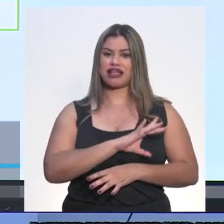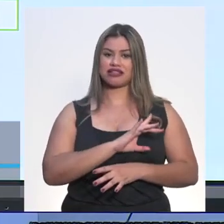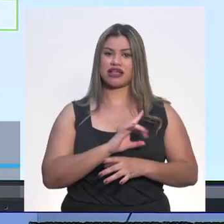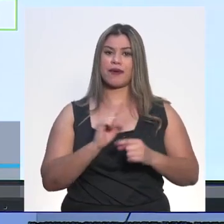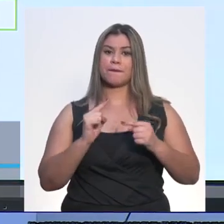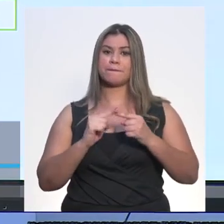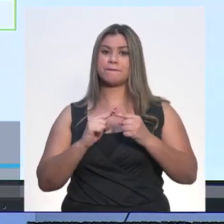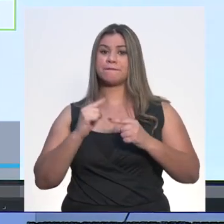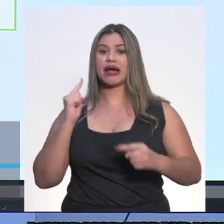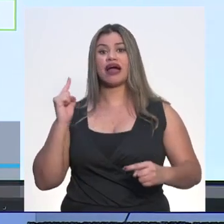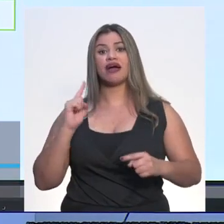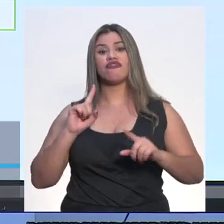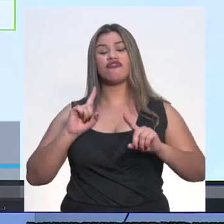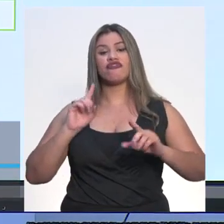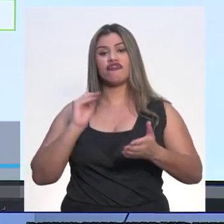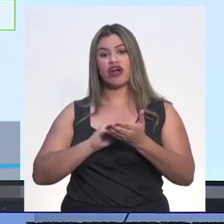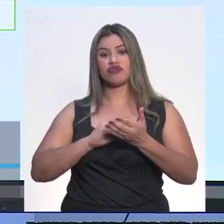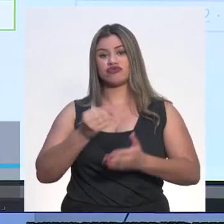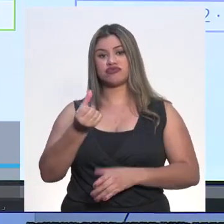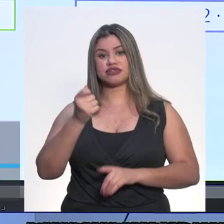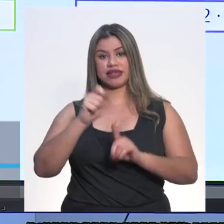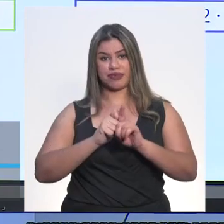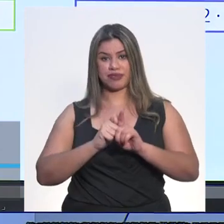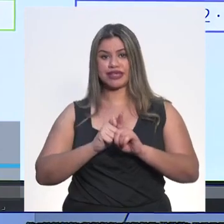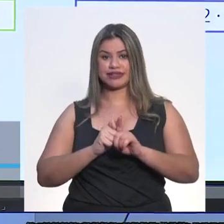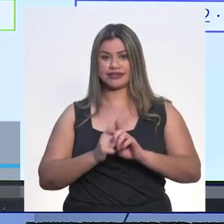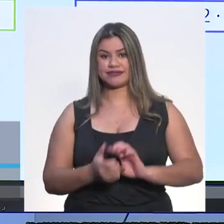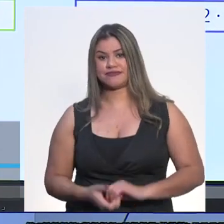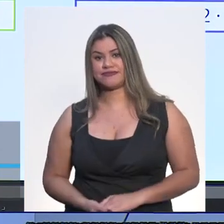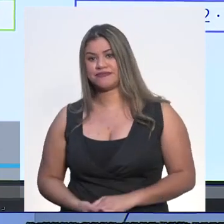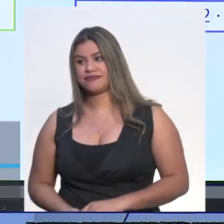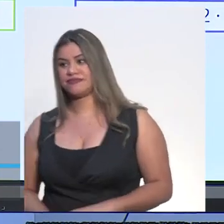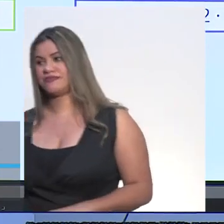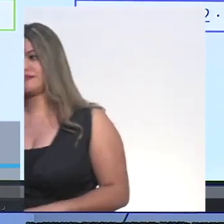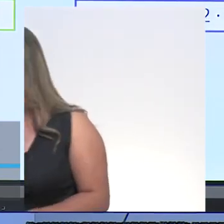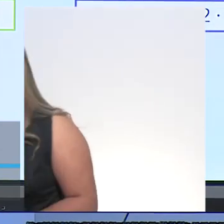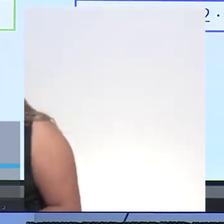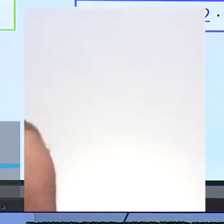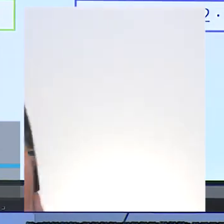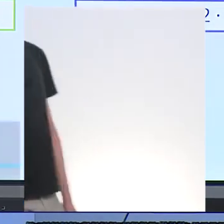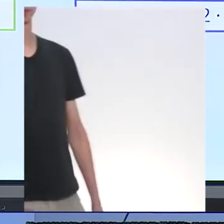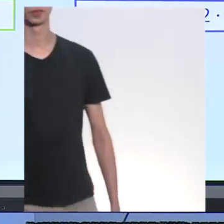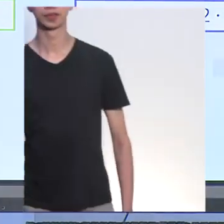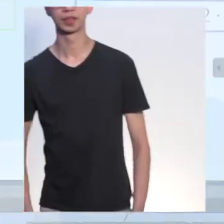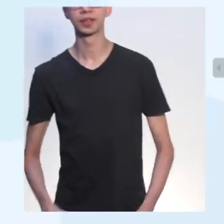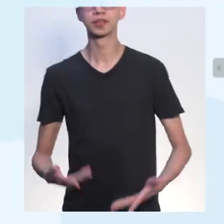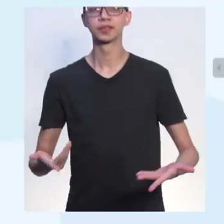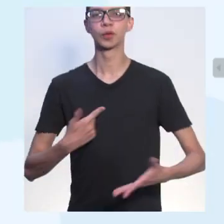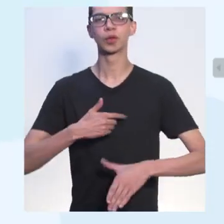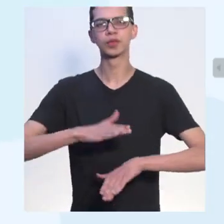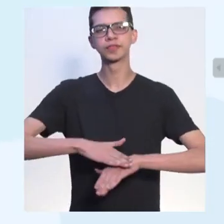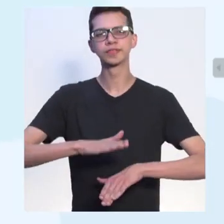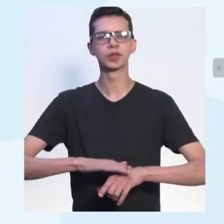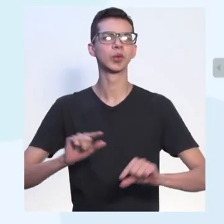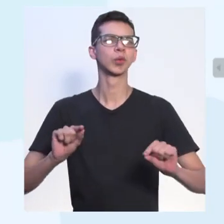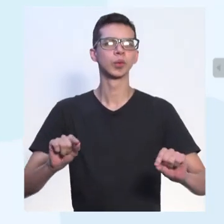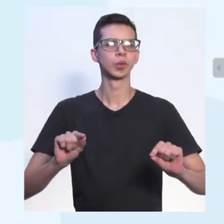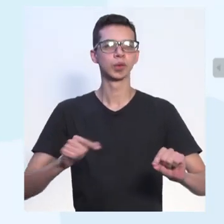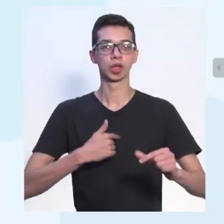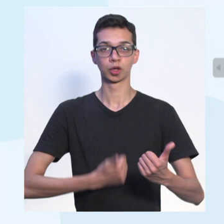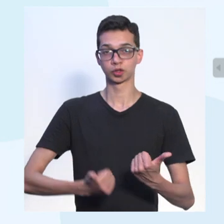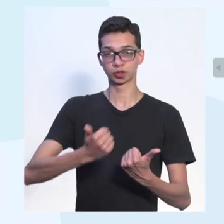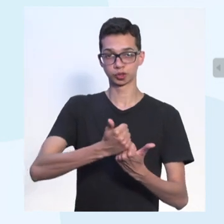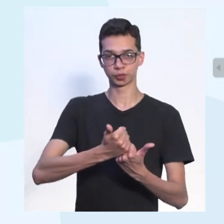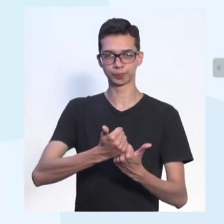nos 6 meses, mesmo. né? Então, o que eu vou fazer aqui? Só substituo. Eu já não fiz. Elenquei aqui